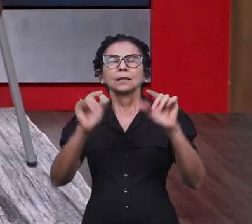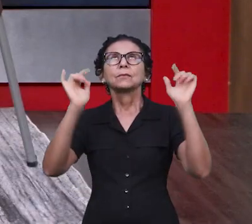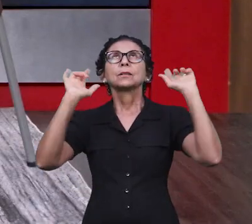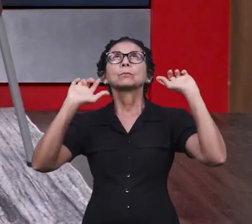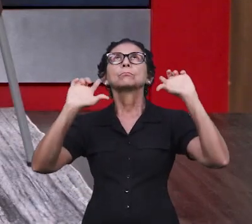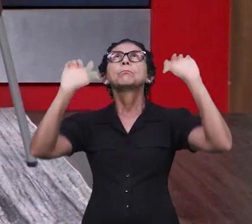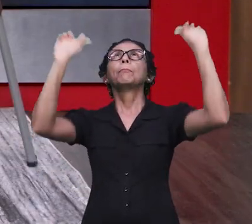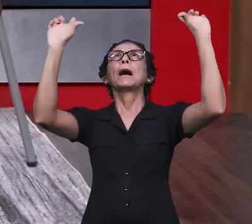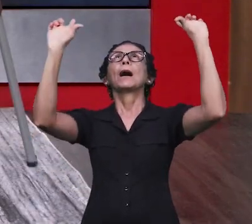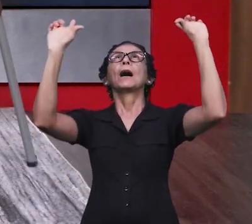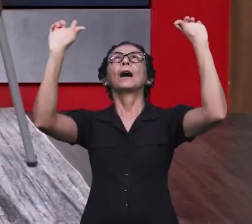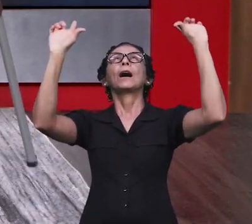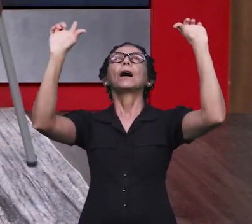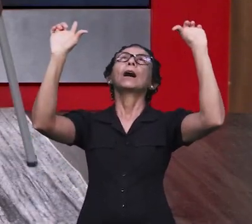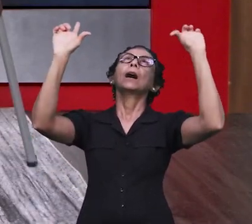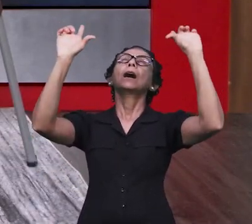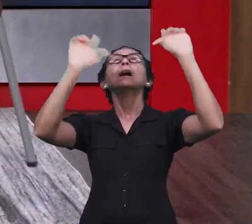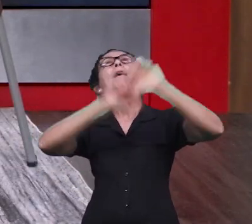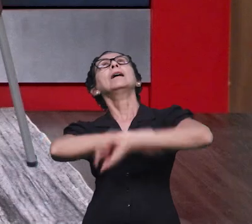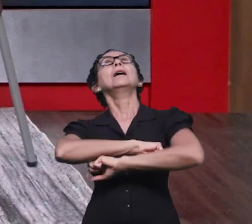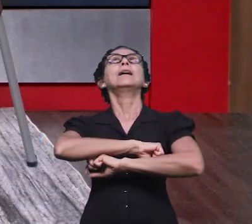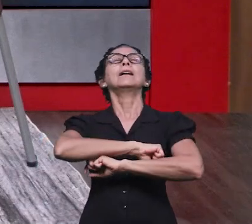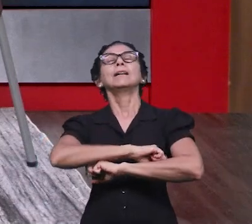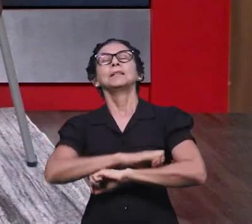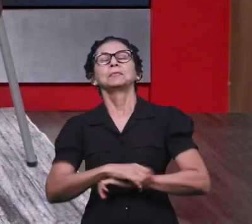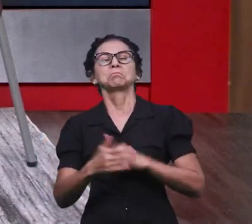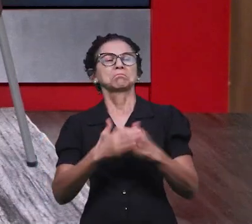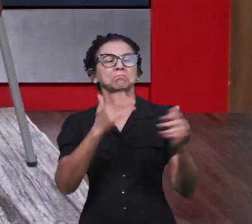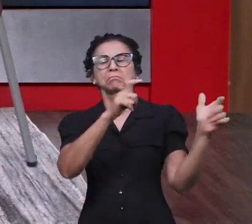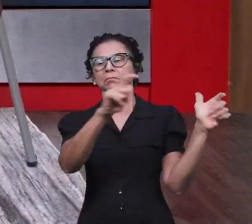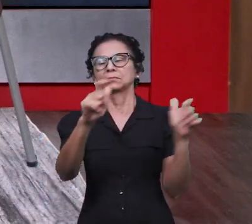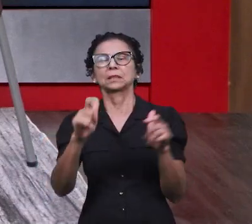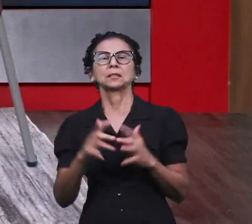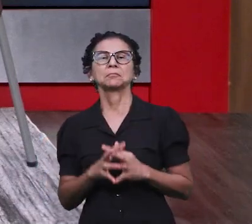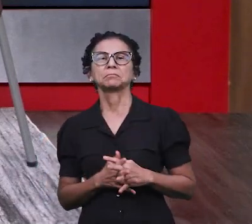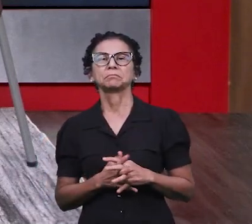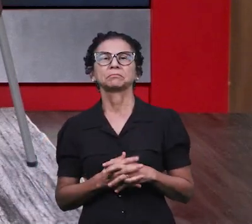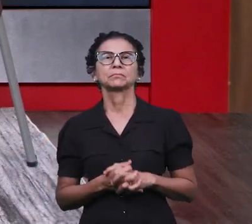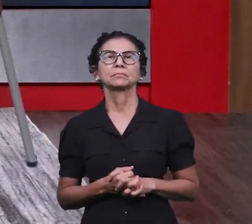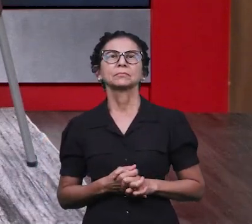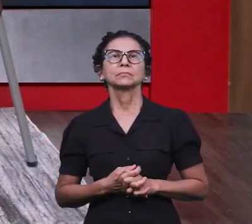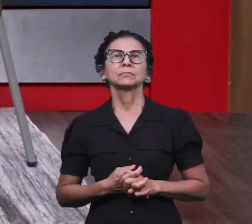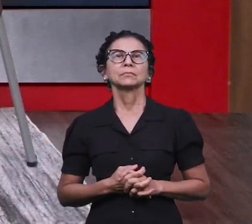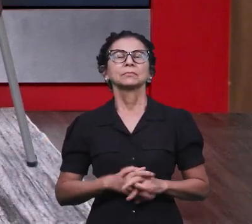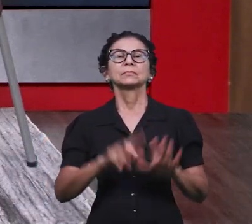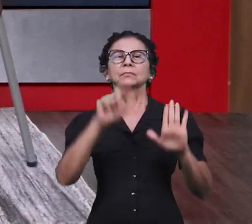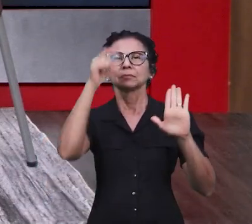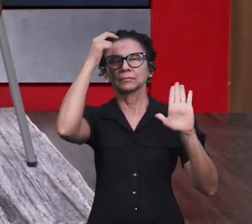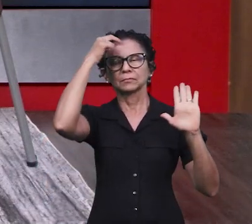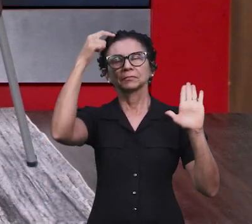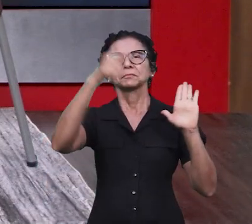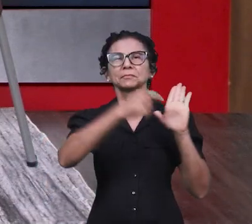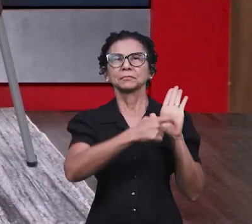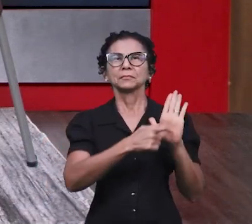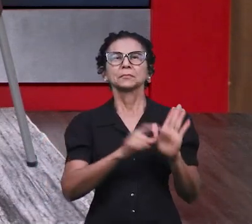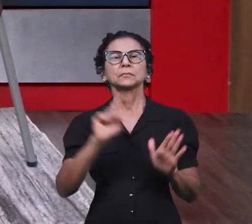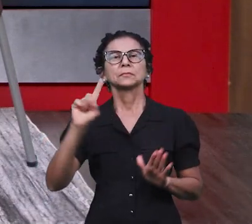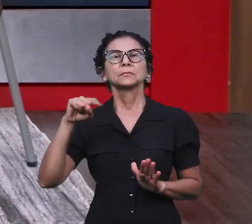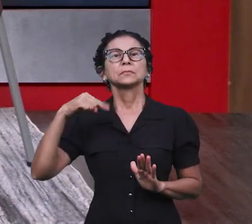exemplo. Ele quer colocar a TV em qualquer lugar, né? Então, outro exemplo aí também de uso de inteligência artificial. Vamos para um próximo